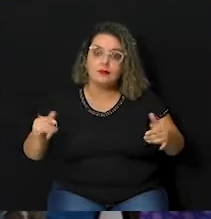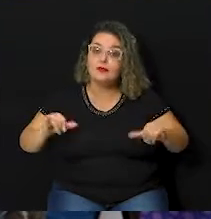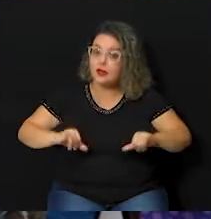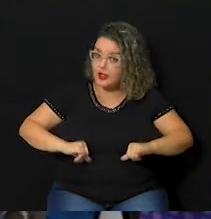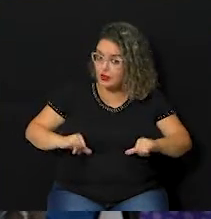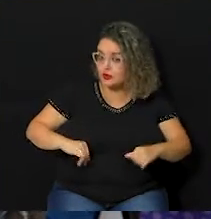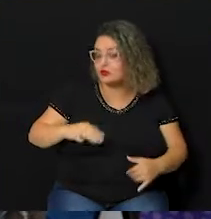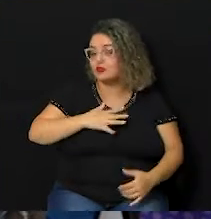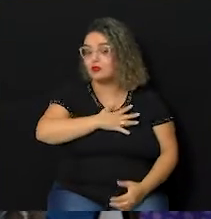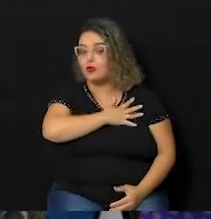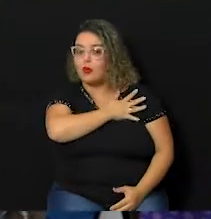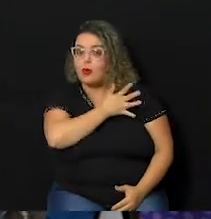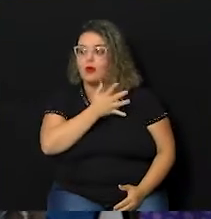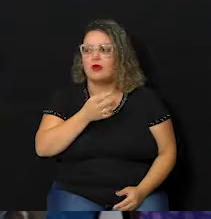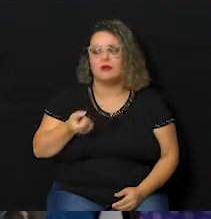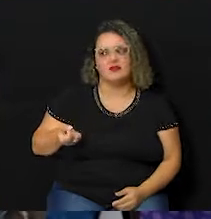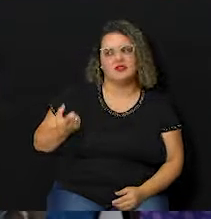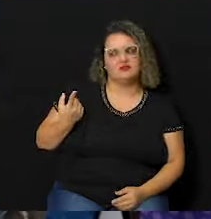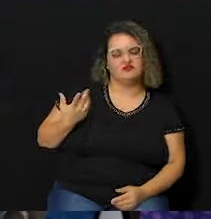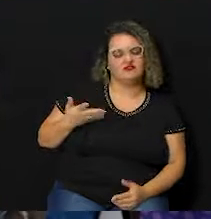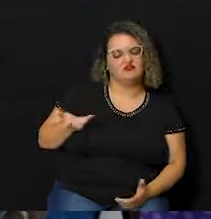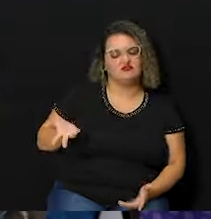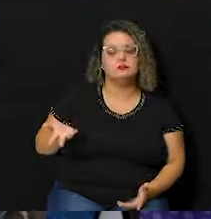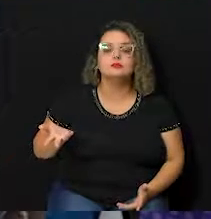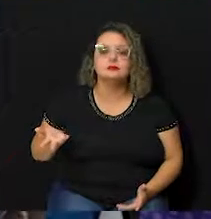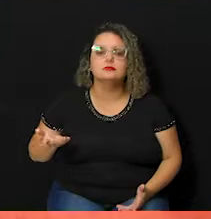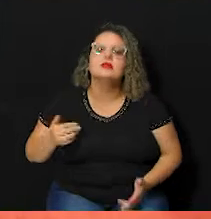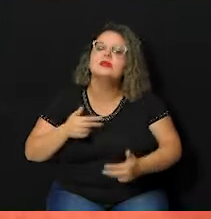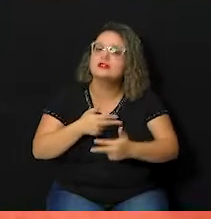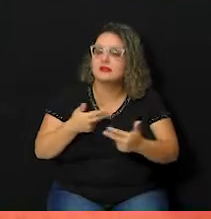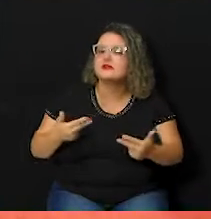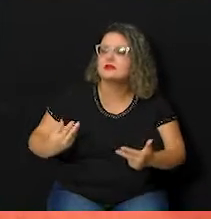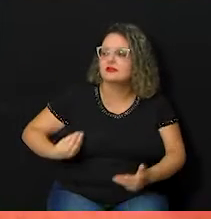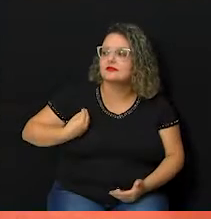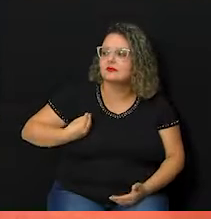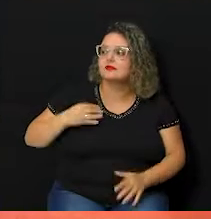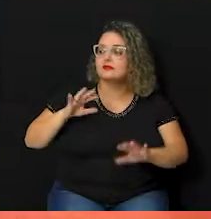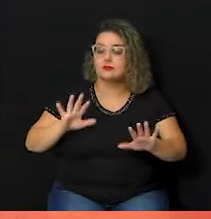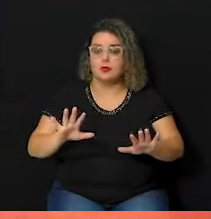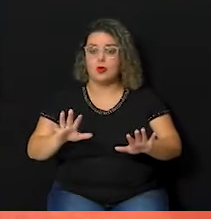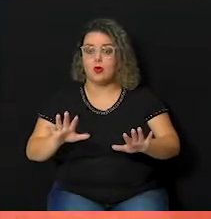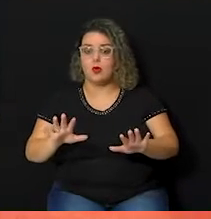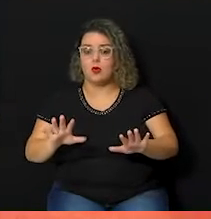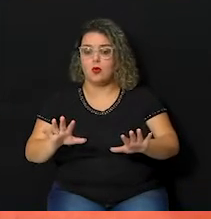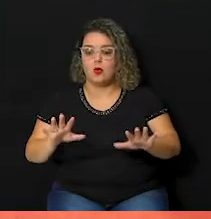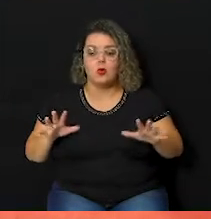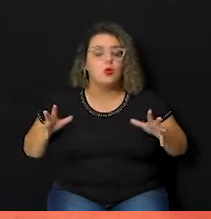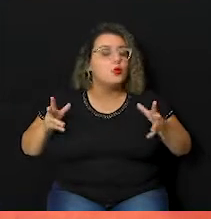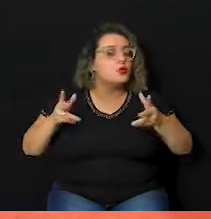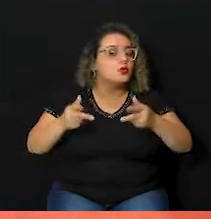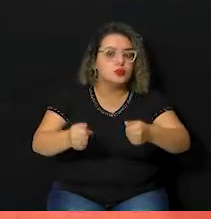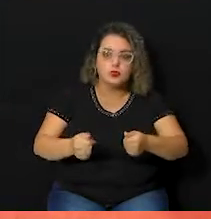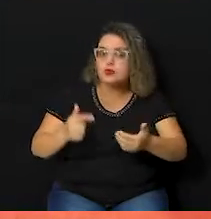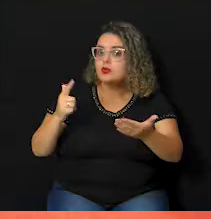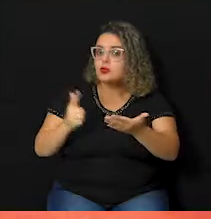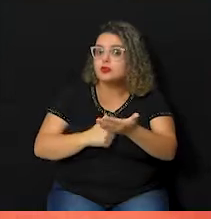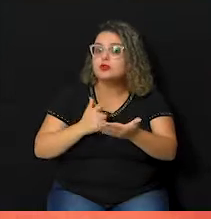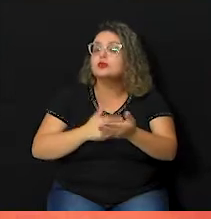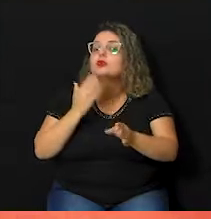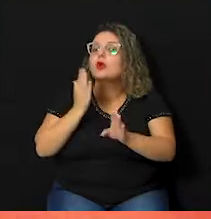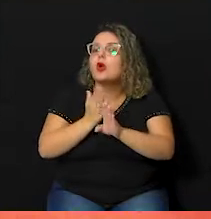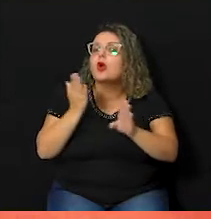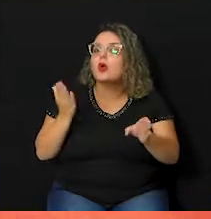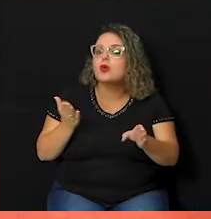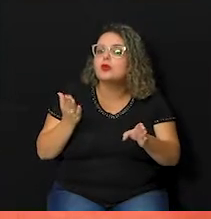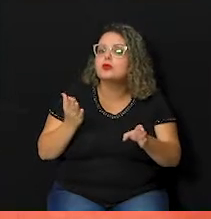de preconceito, ela vai ser estranha ali no meio, trabalhando essas coisas assim. Então vamos lá. Todas as obras nós encontramos